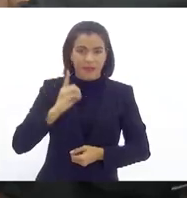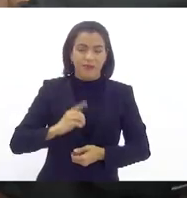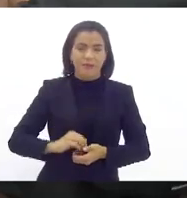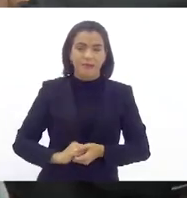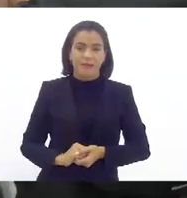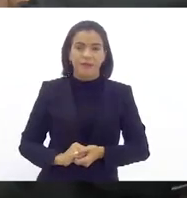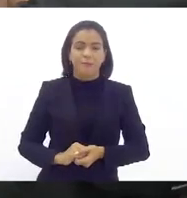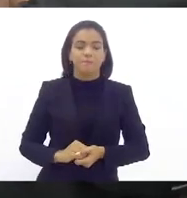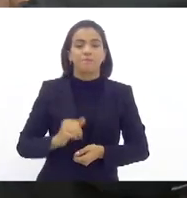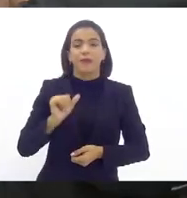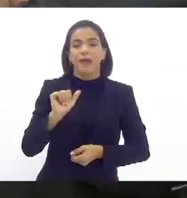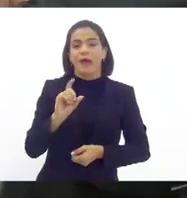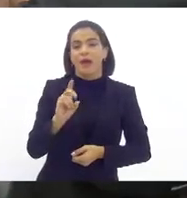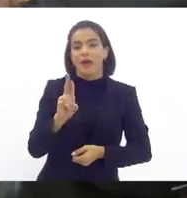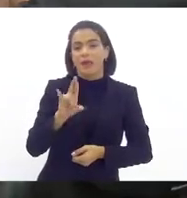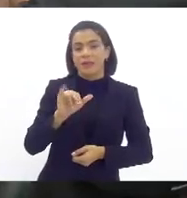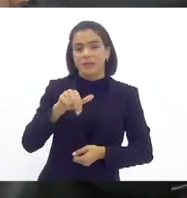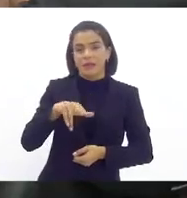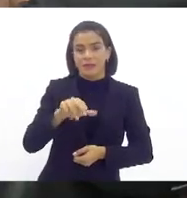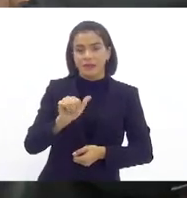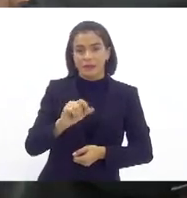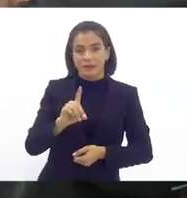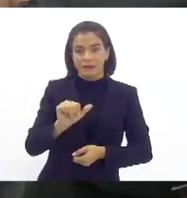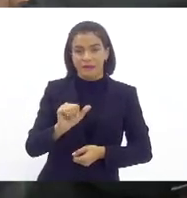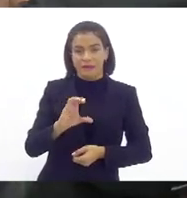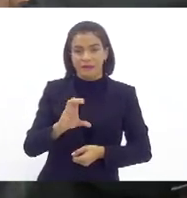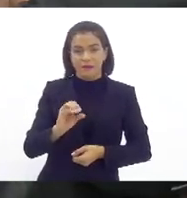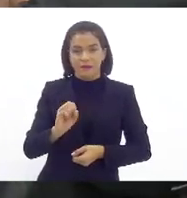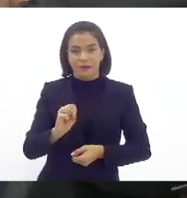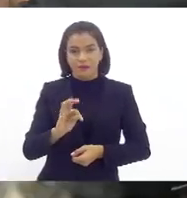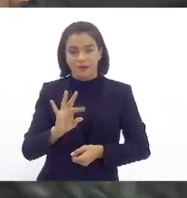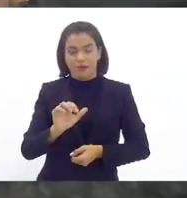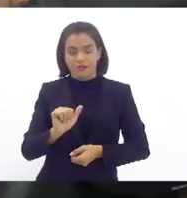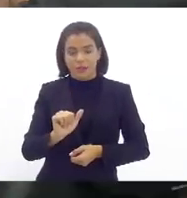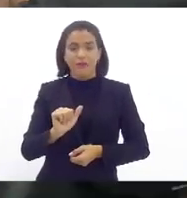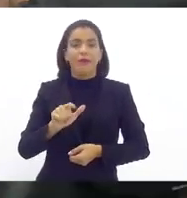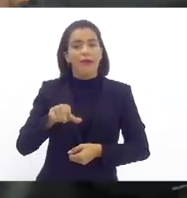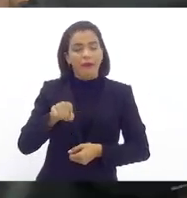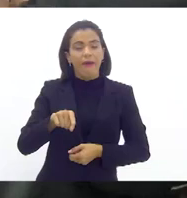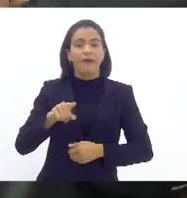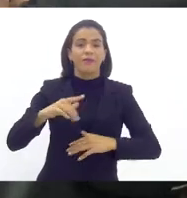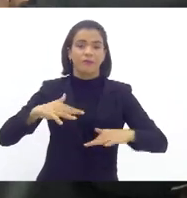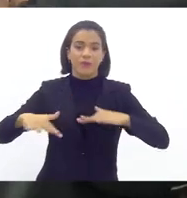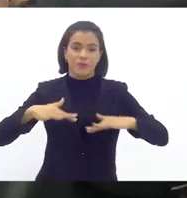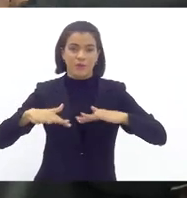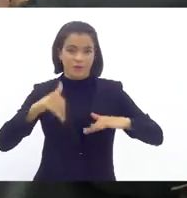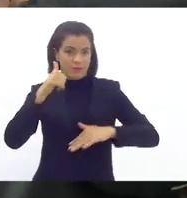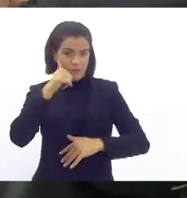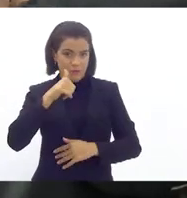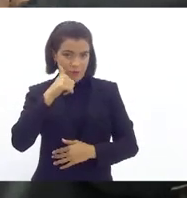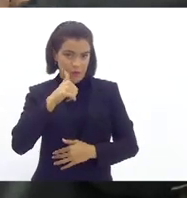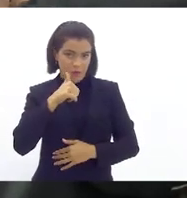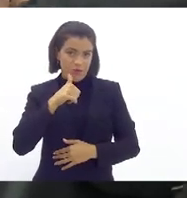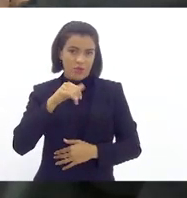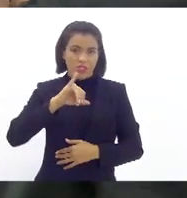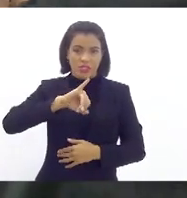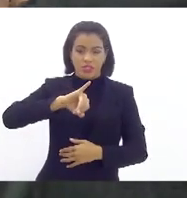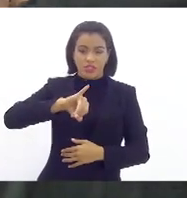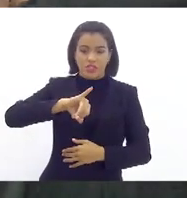A Adriana da Costa dos Santos, que é do Movimento de Mulheres do Jardim Catarina Novo.